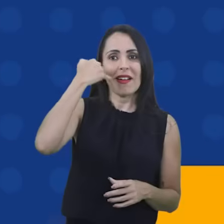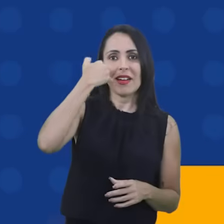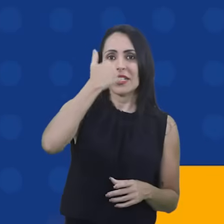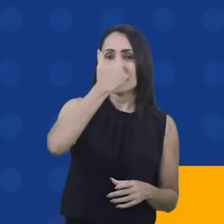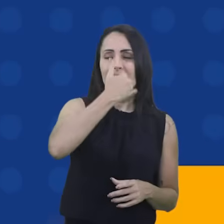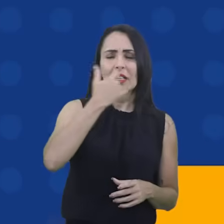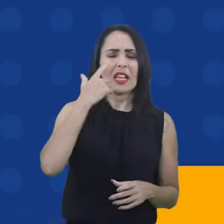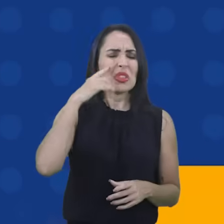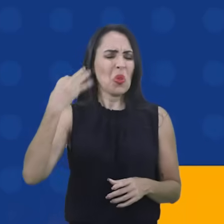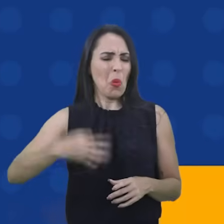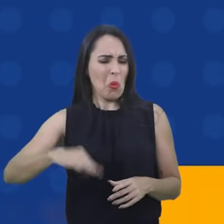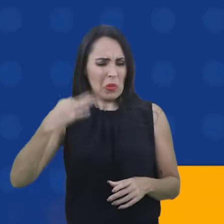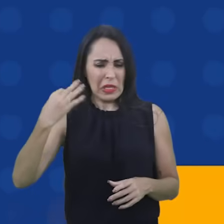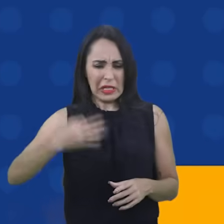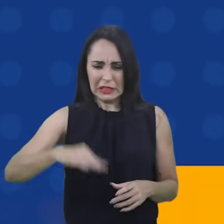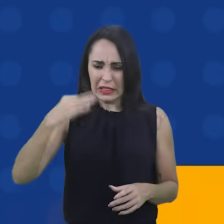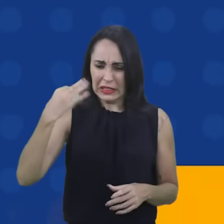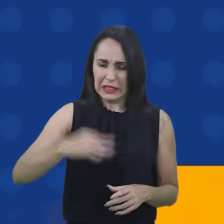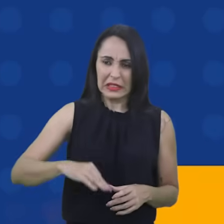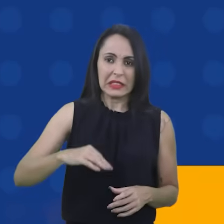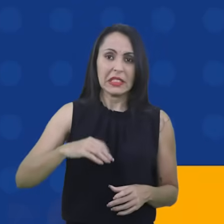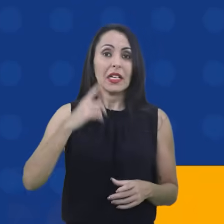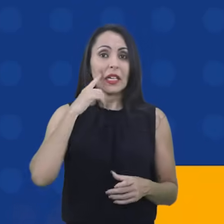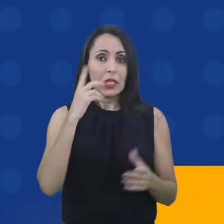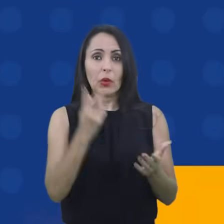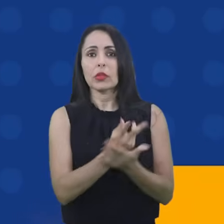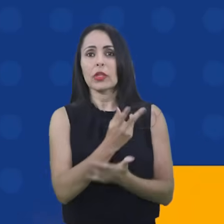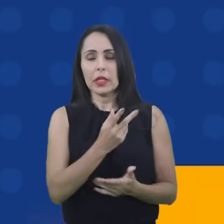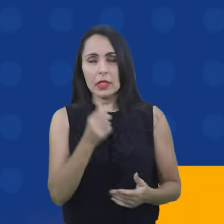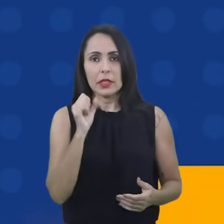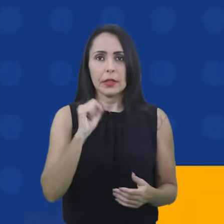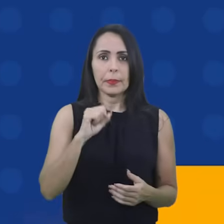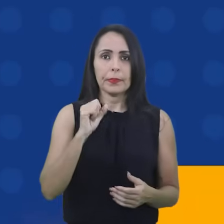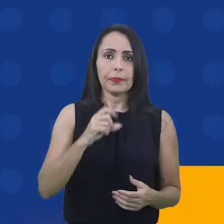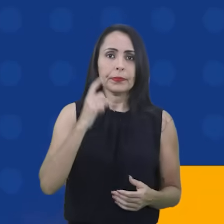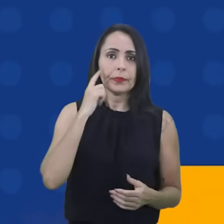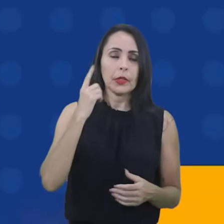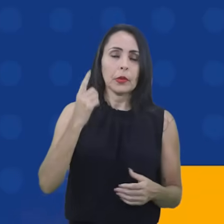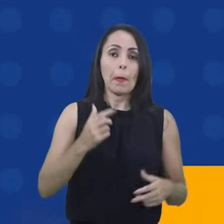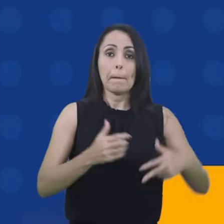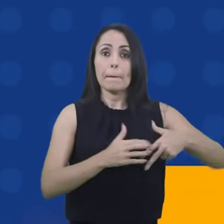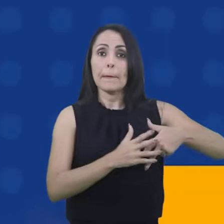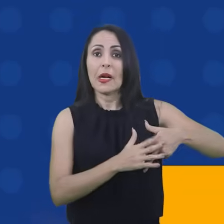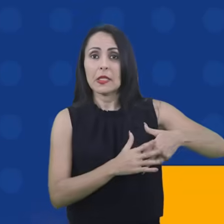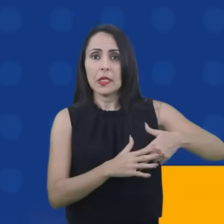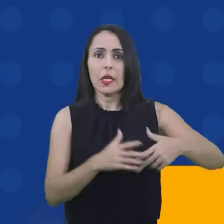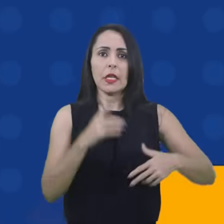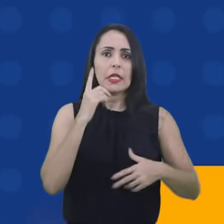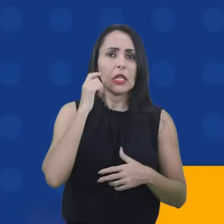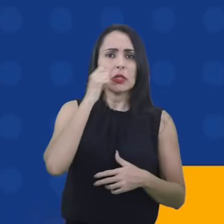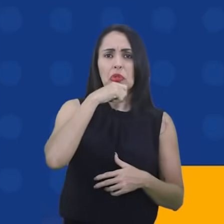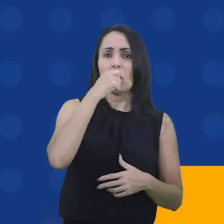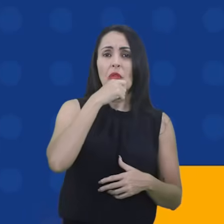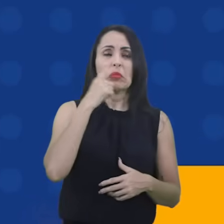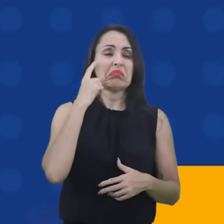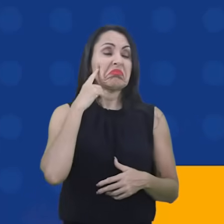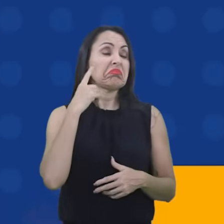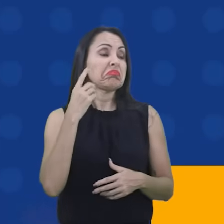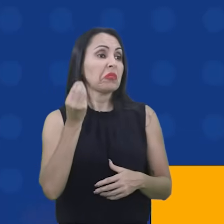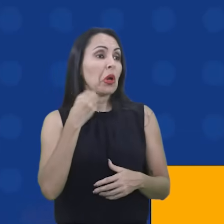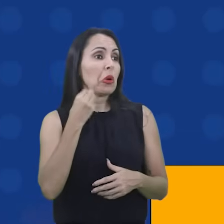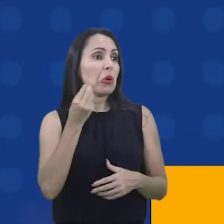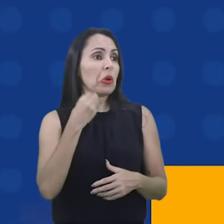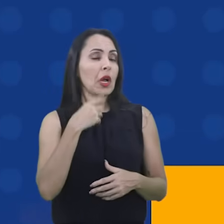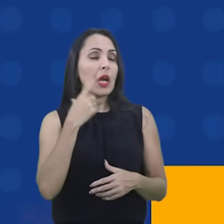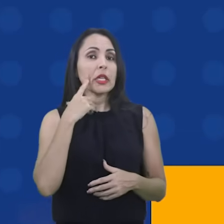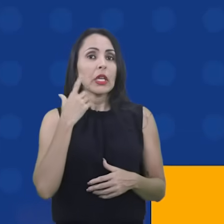né? Elas acontecem, né, quando o paciente, né, a pessoa, ela fica sem escovar os dentes, né, e esses